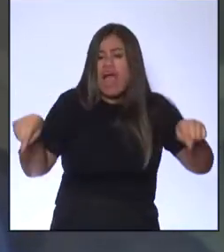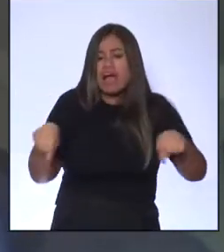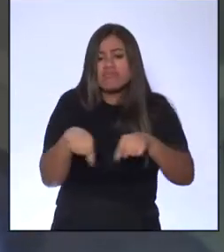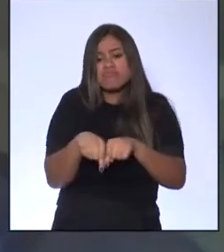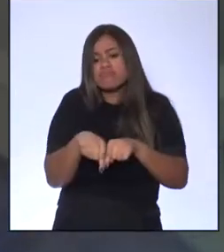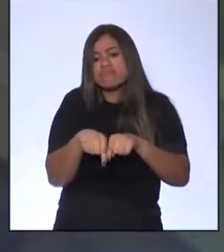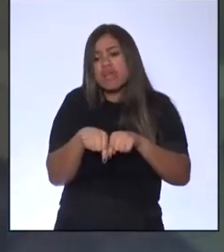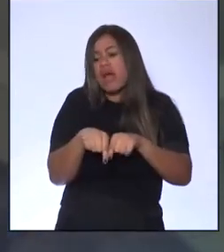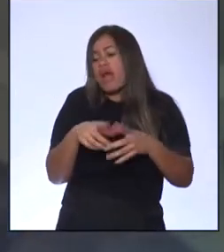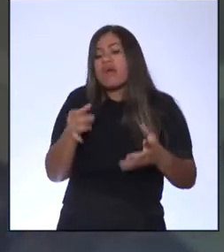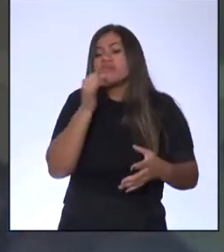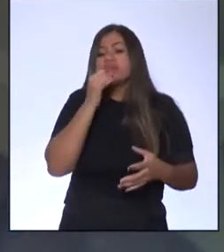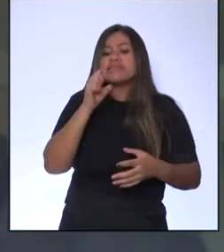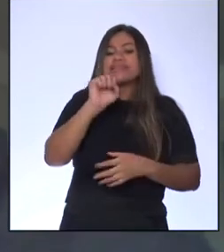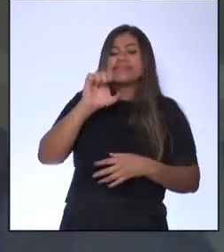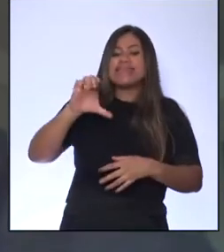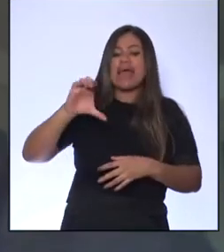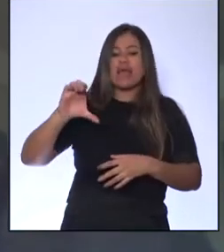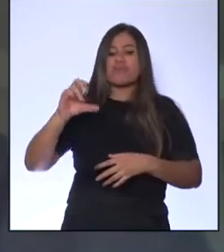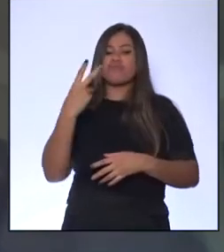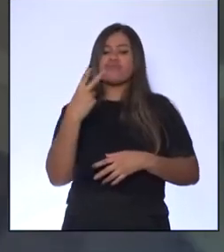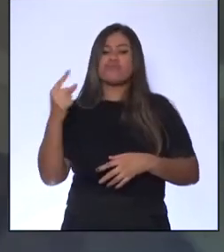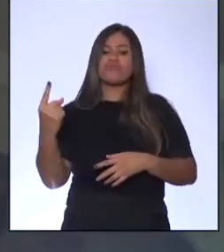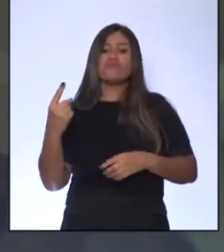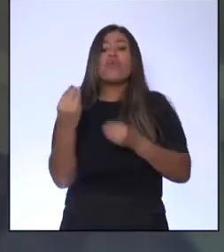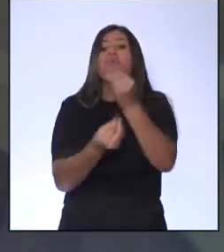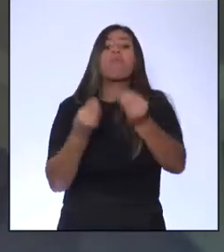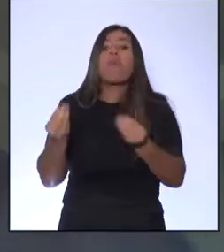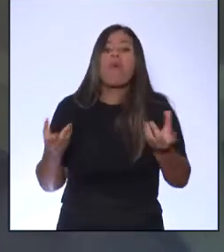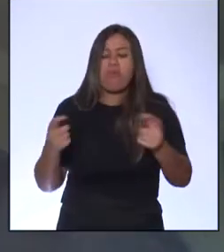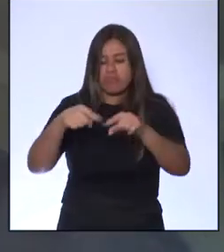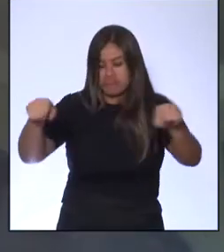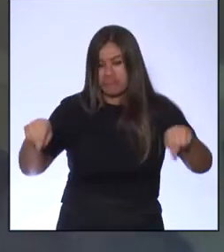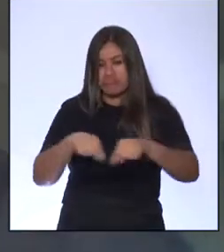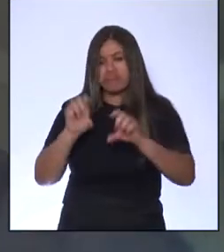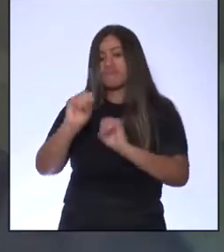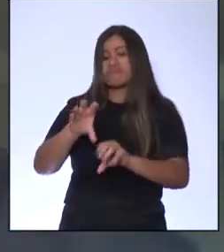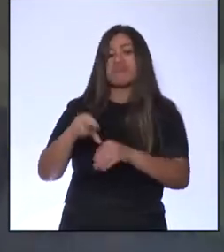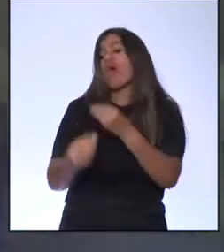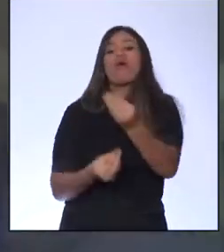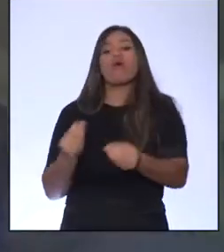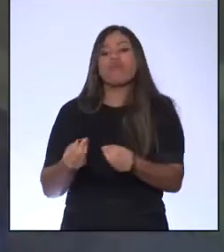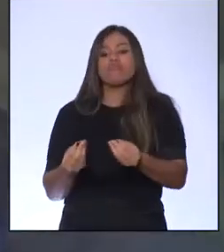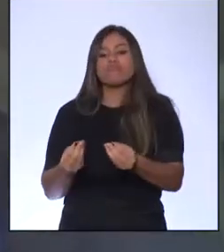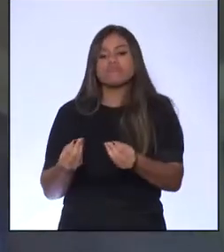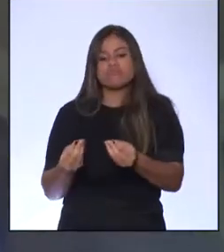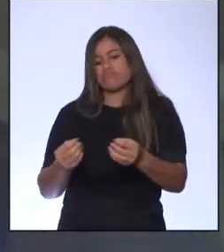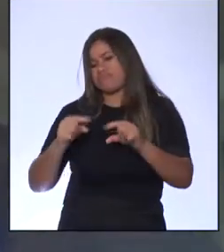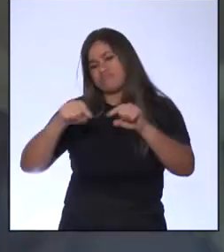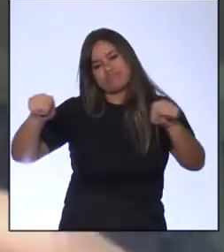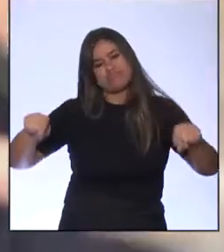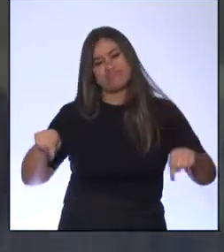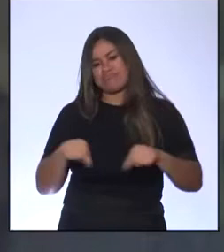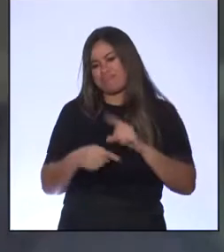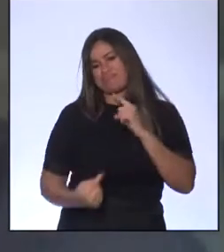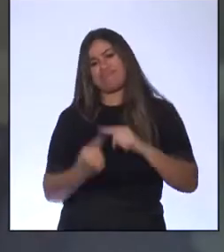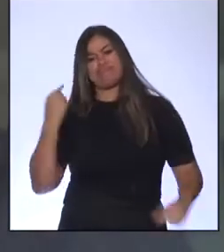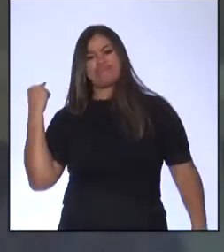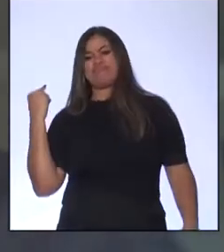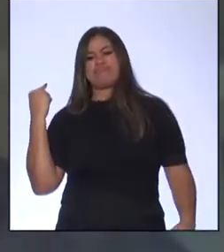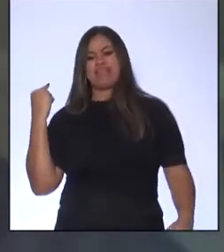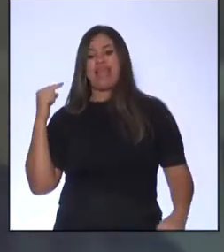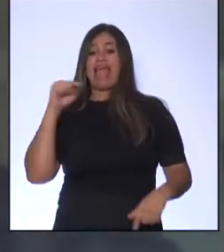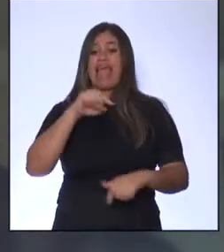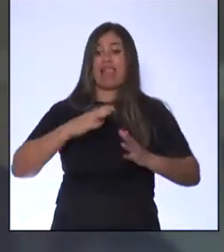século XXI. E, de repente, a gente descobriu que essa sala de aula já não mais existe. Ela é